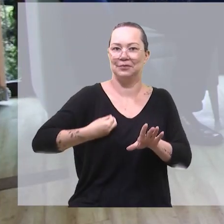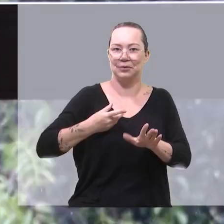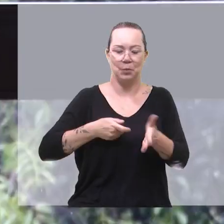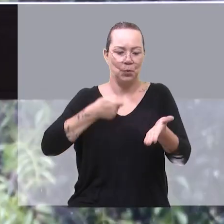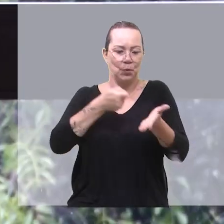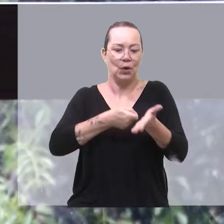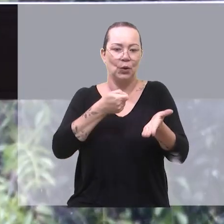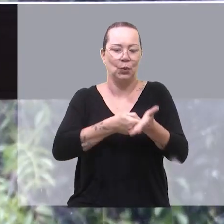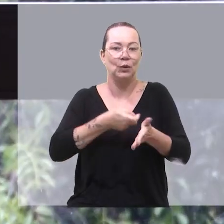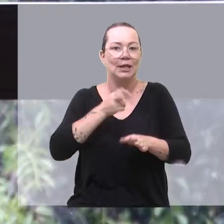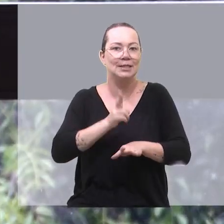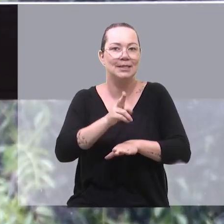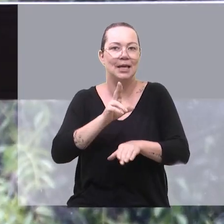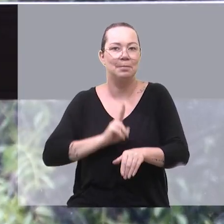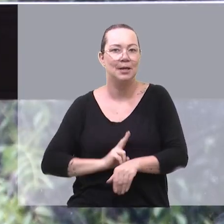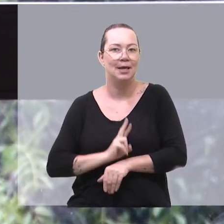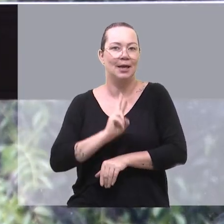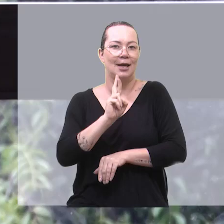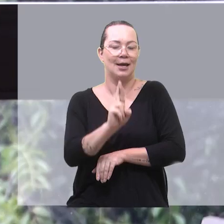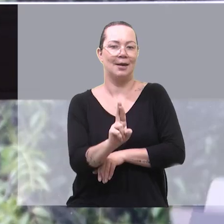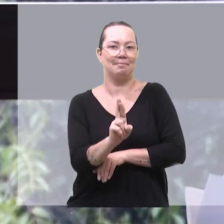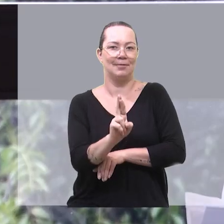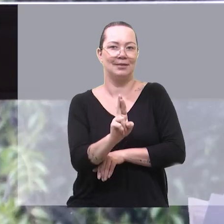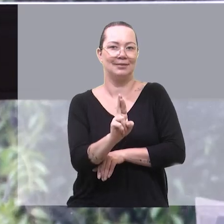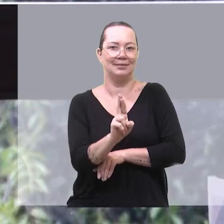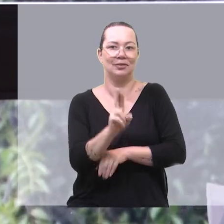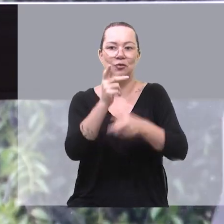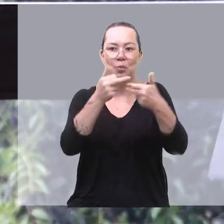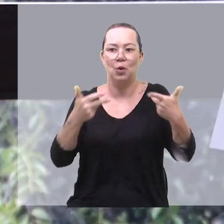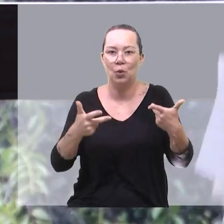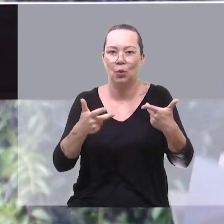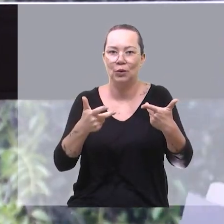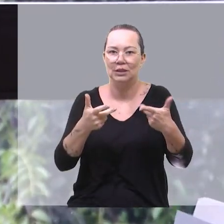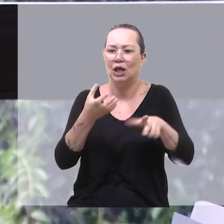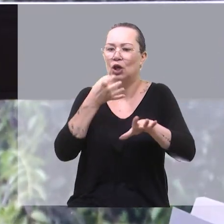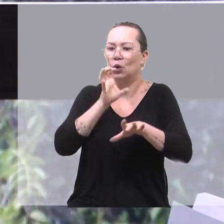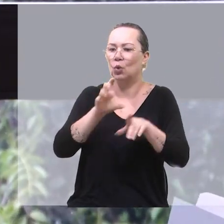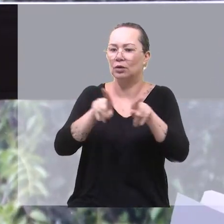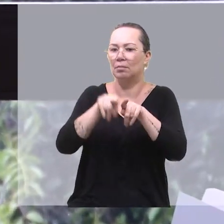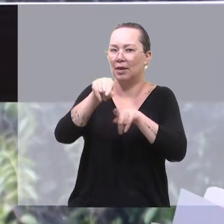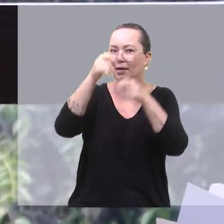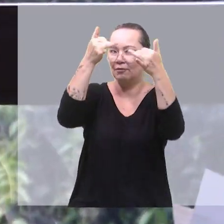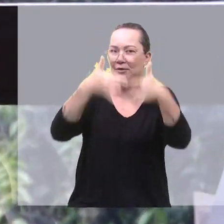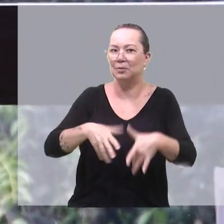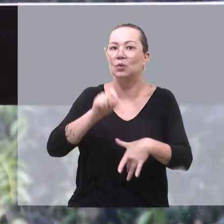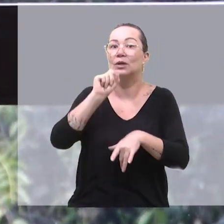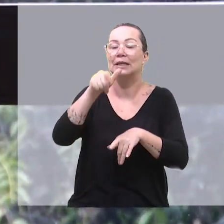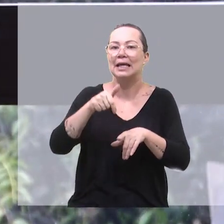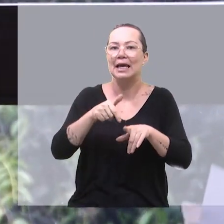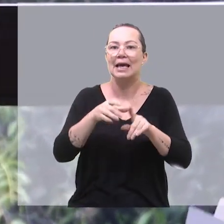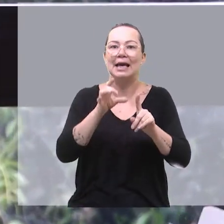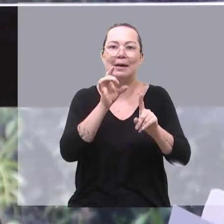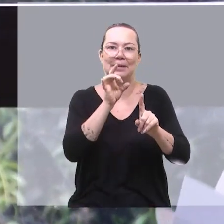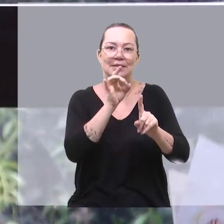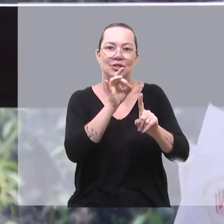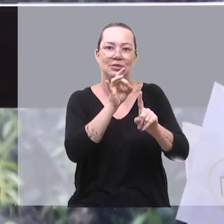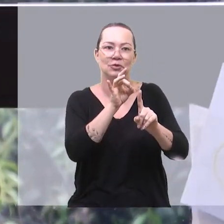luta constante pela representatividade e contra algo que ela também vai nos explicar depois, que é o